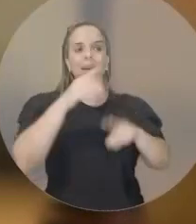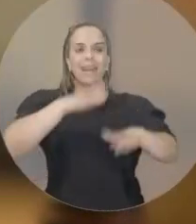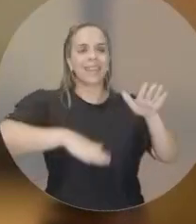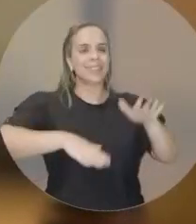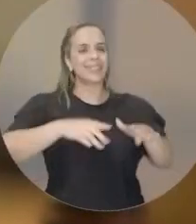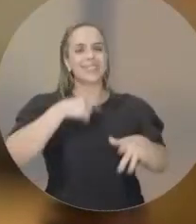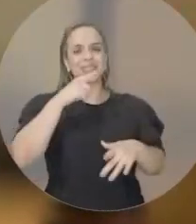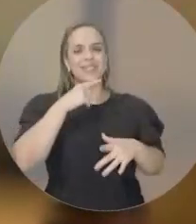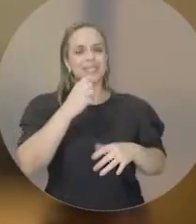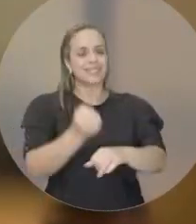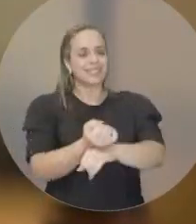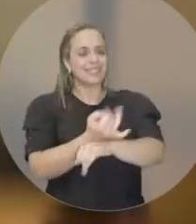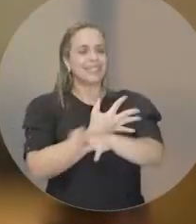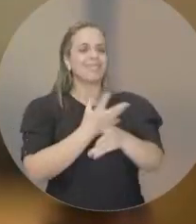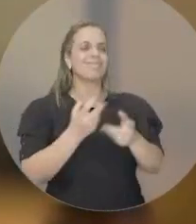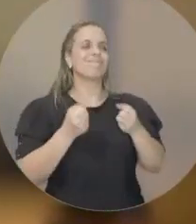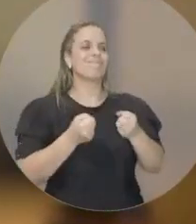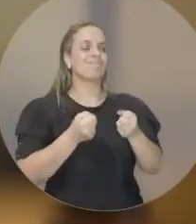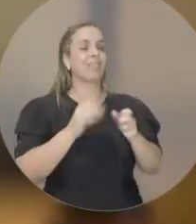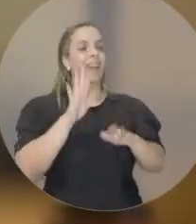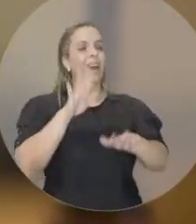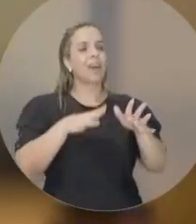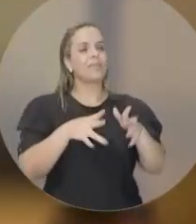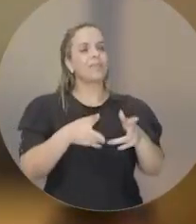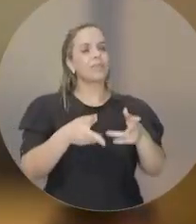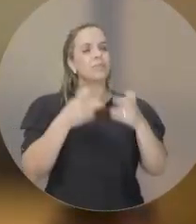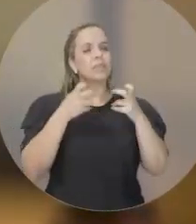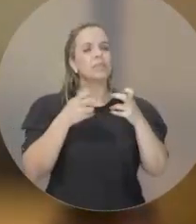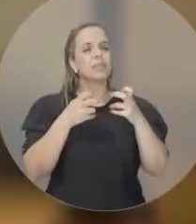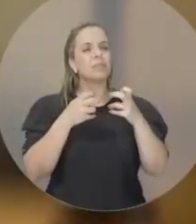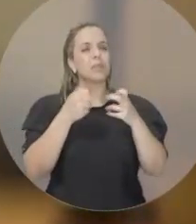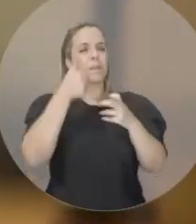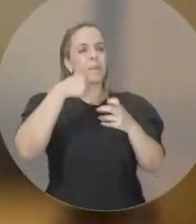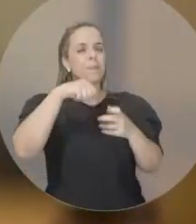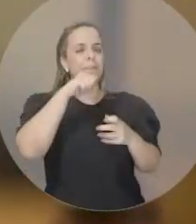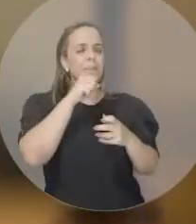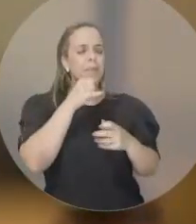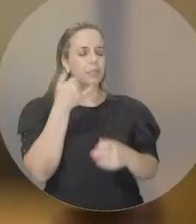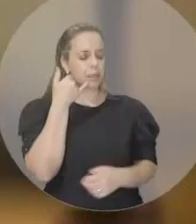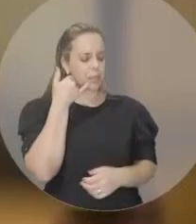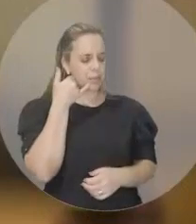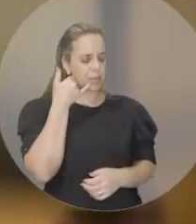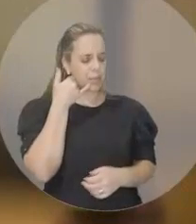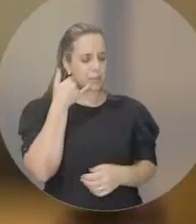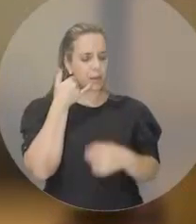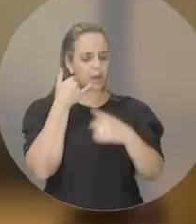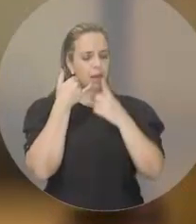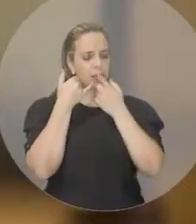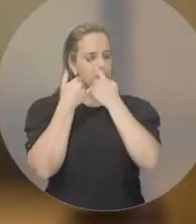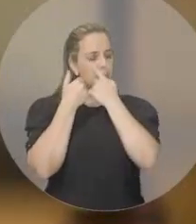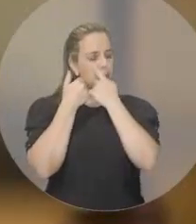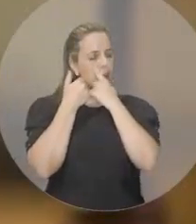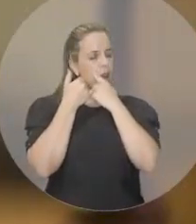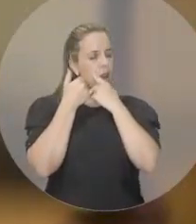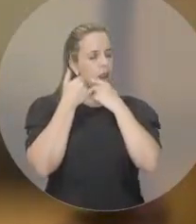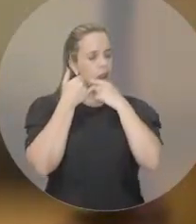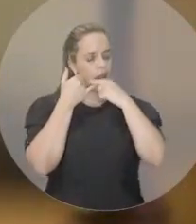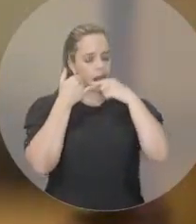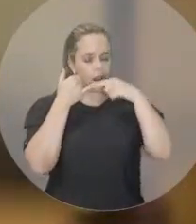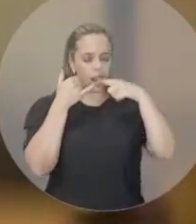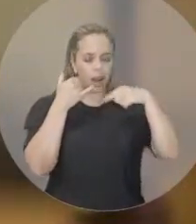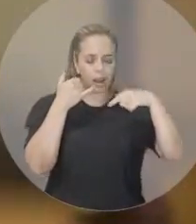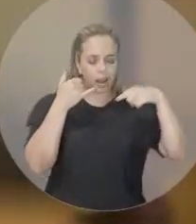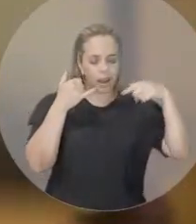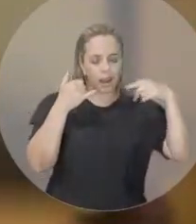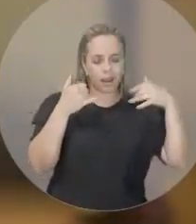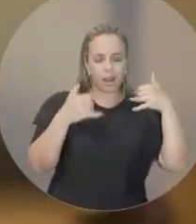não conseguia conter os sentimentos. Eu via lágrimas entrarem pelos buraquinhos do telefone, os mesmos que conduziam